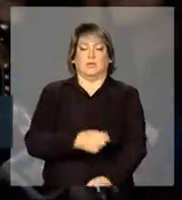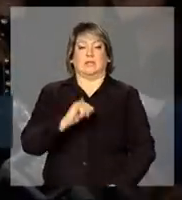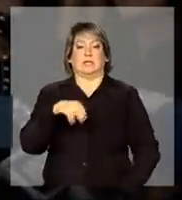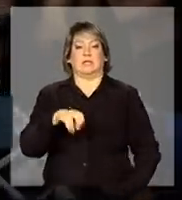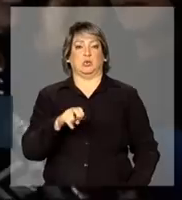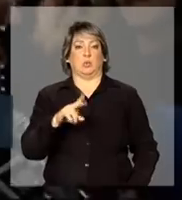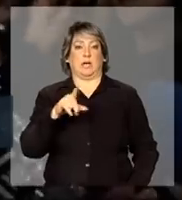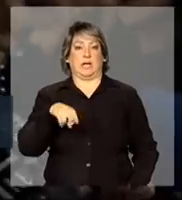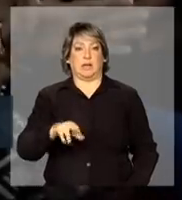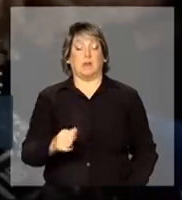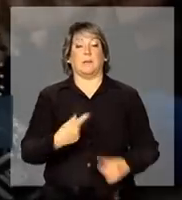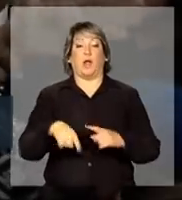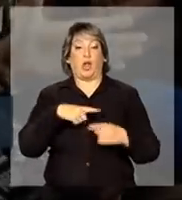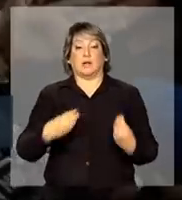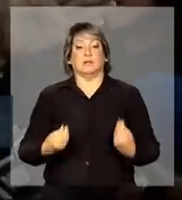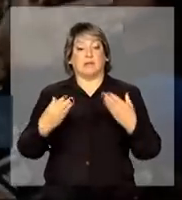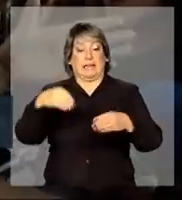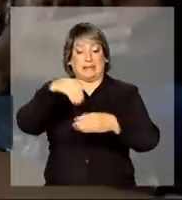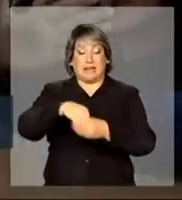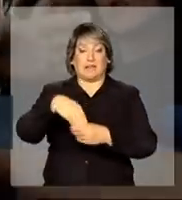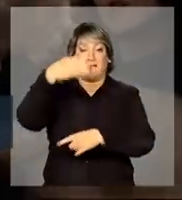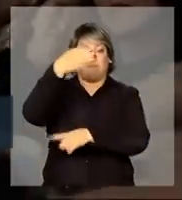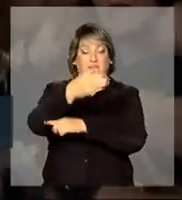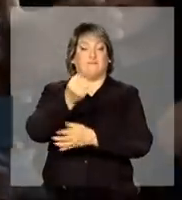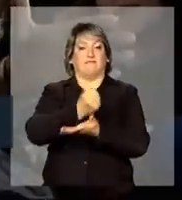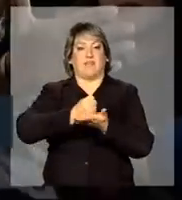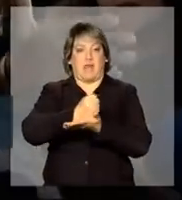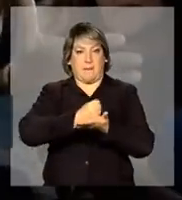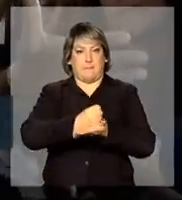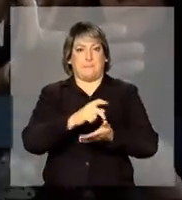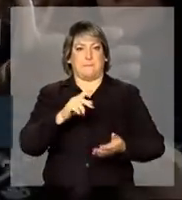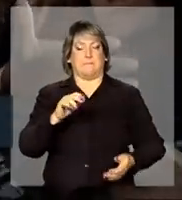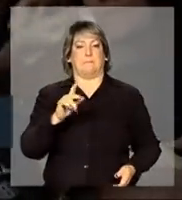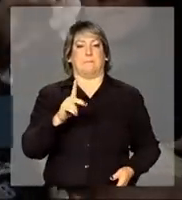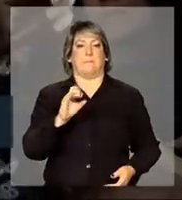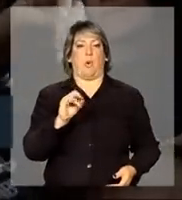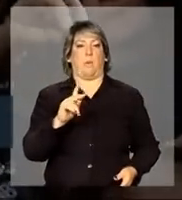disposição das pessoas nas farmácias populares,